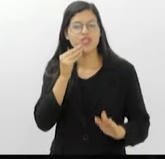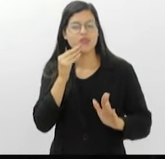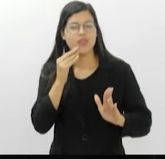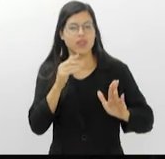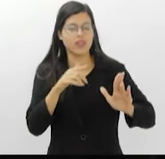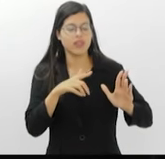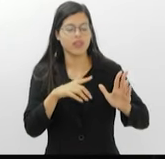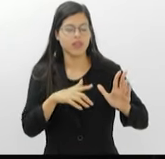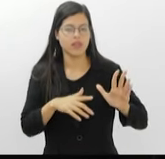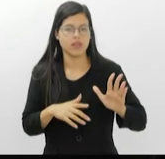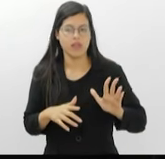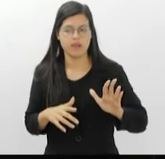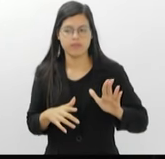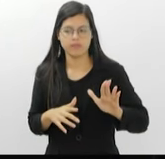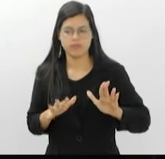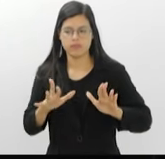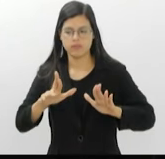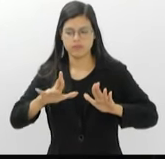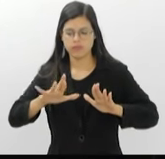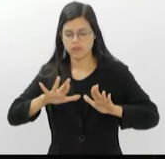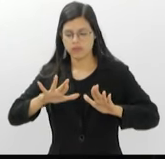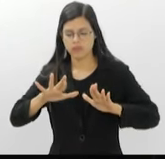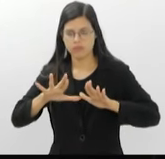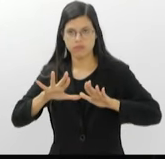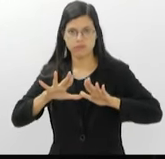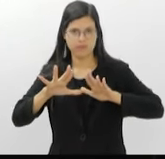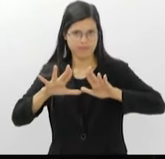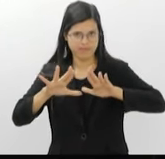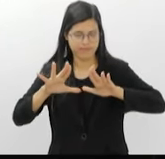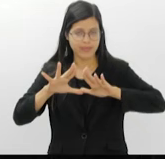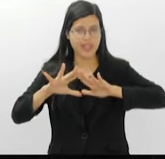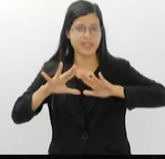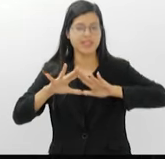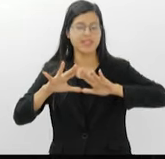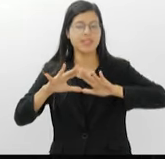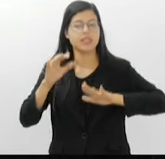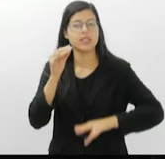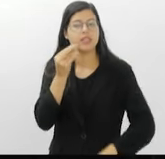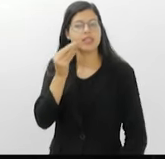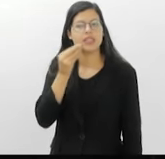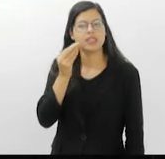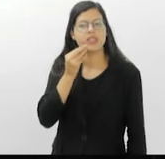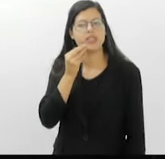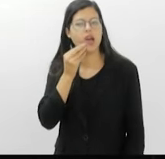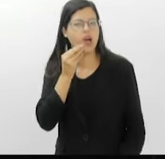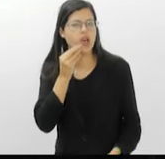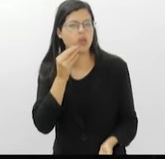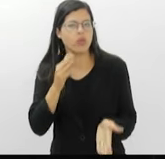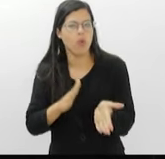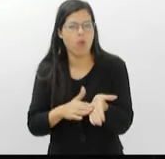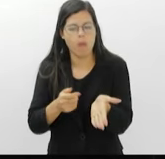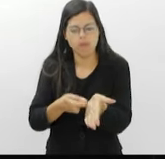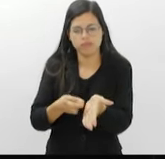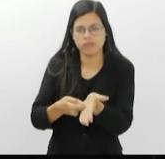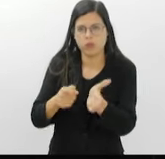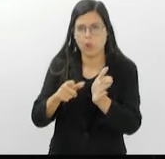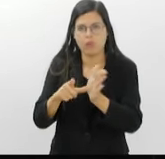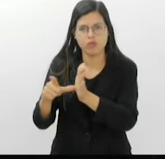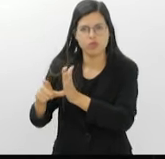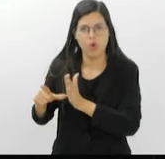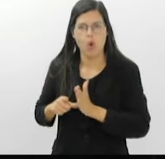cobrando, tentando cobrar alguns comércios, começa timidamente, vem com alguns fuzis do lado de fora do carro.